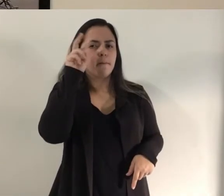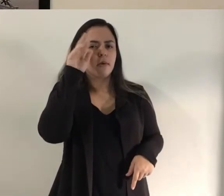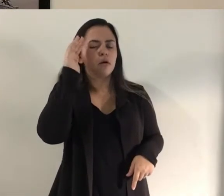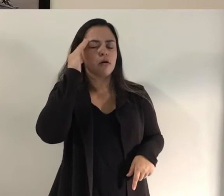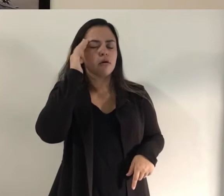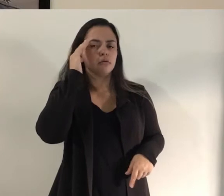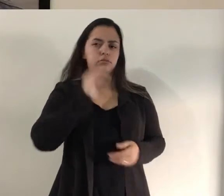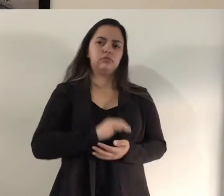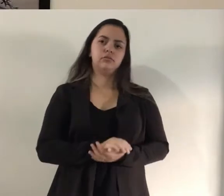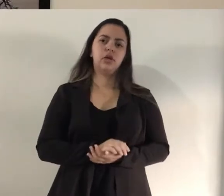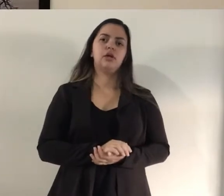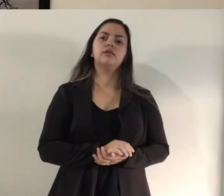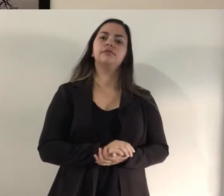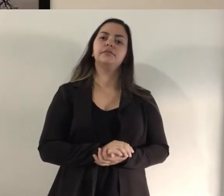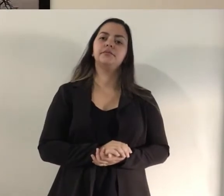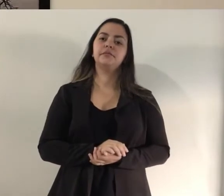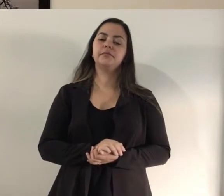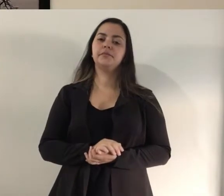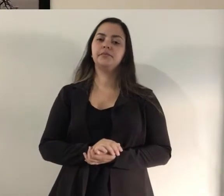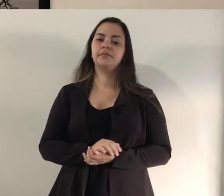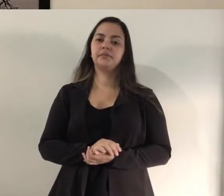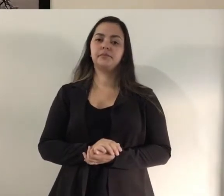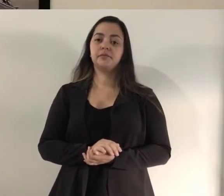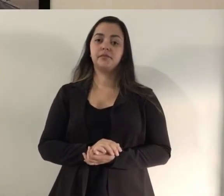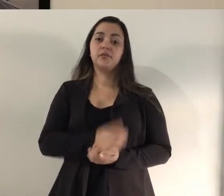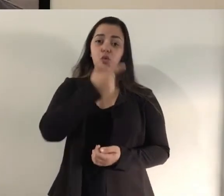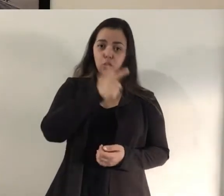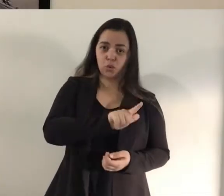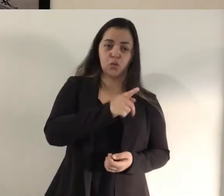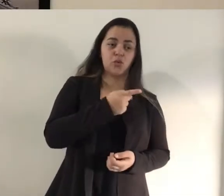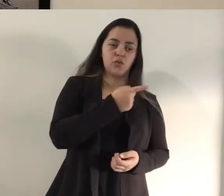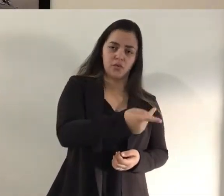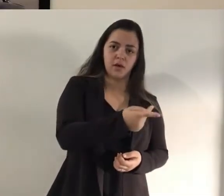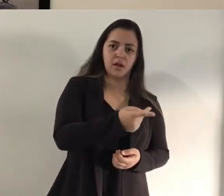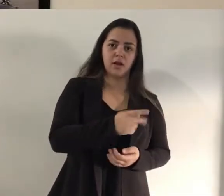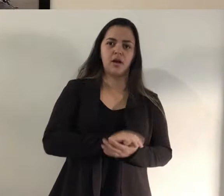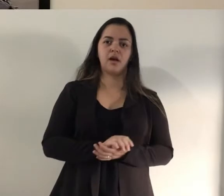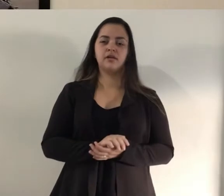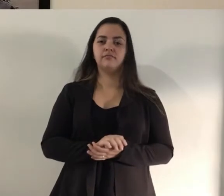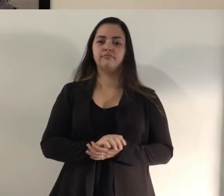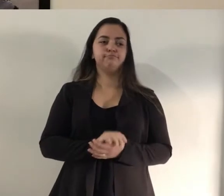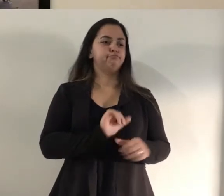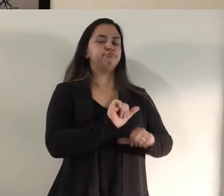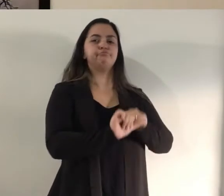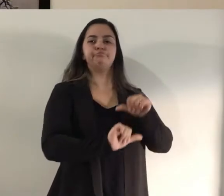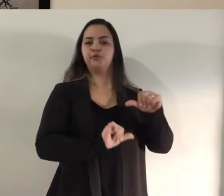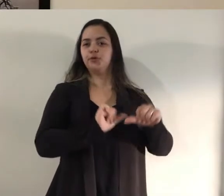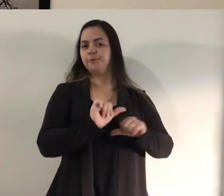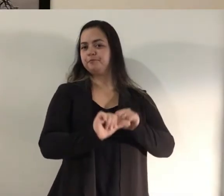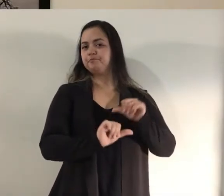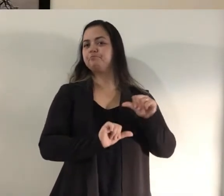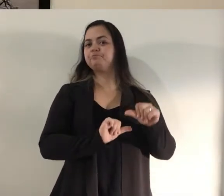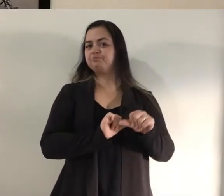repete a saudação, e agora, olha como o cenário muda. Os discípulos ali,